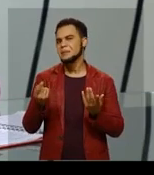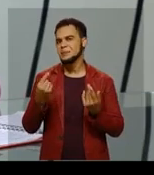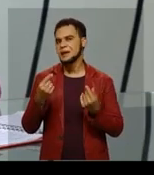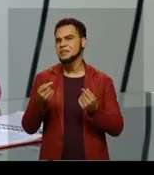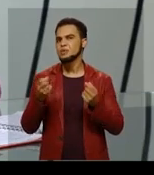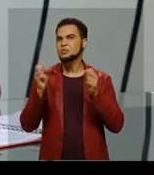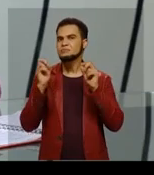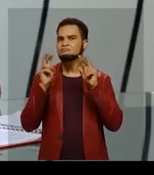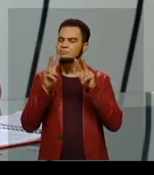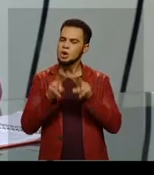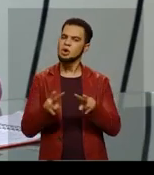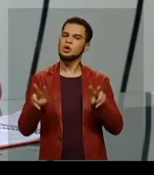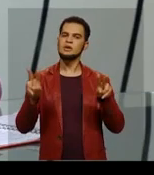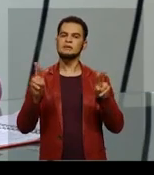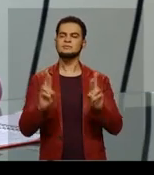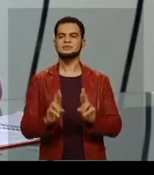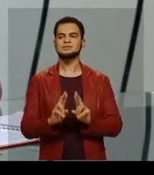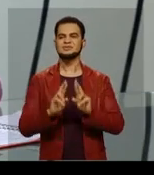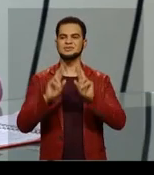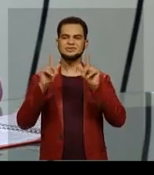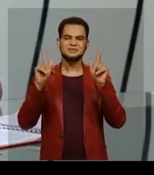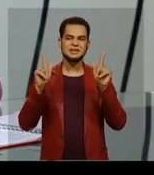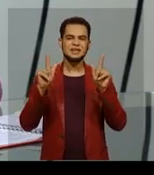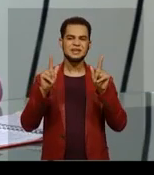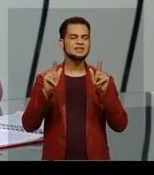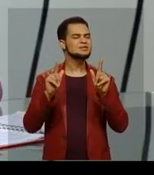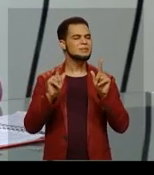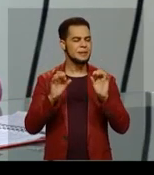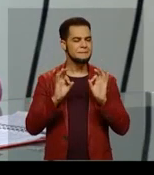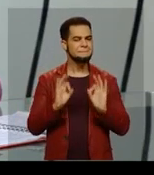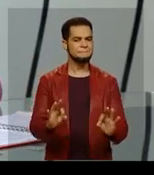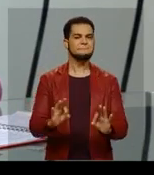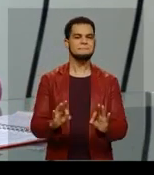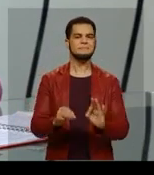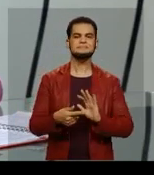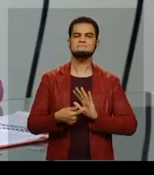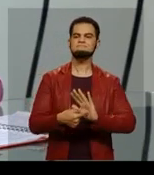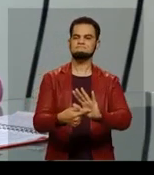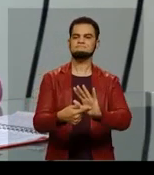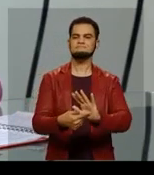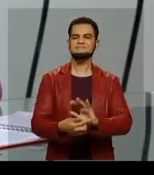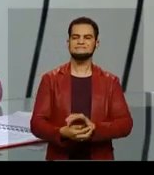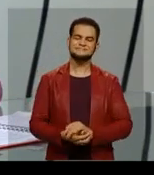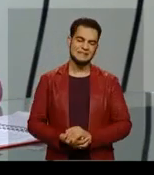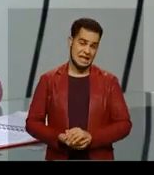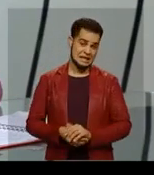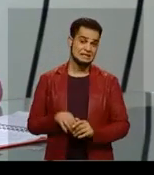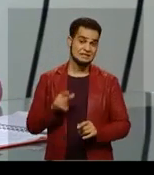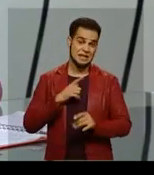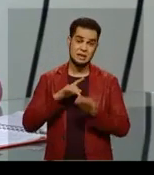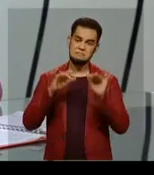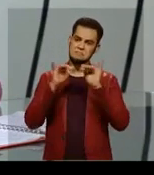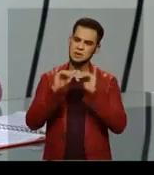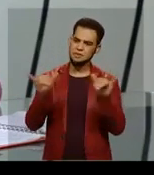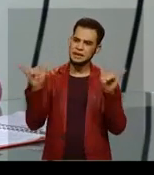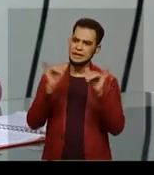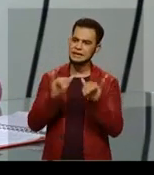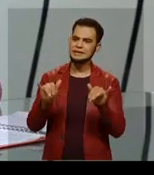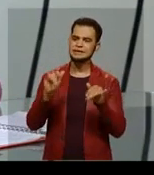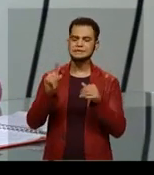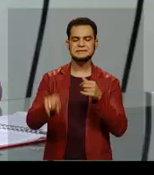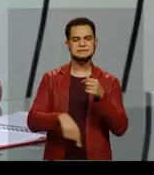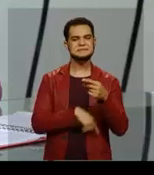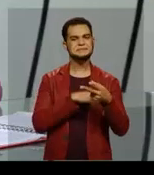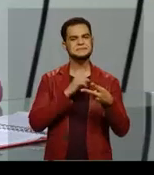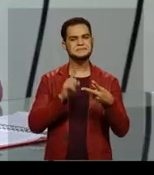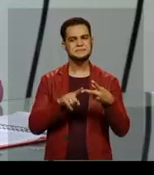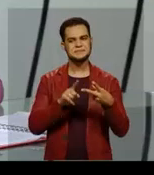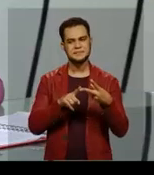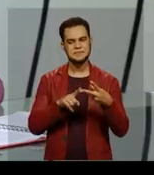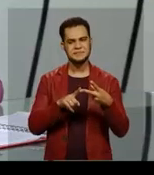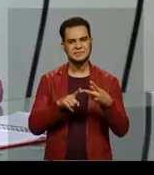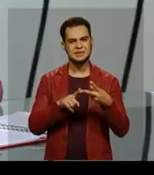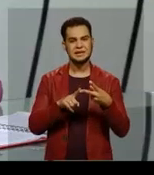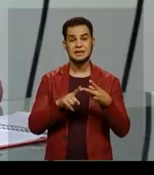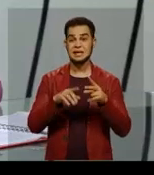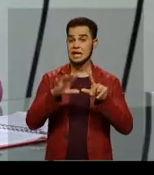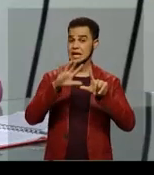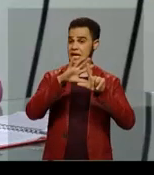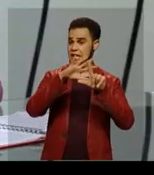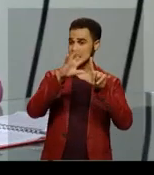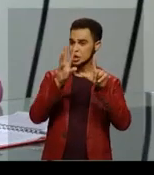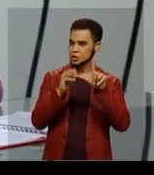olhar diferente, para dar mais ênfase. Então, existe em propagandas, existe às vezes num